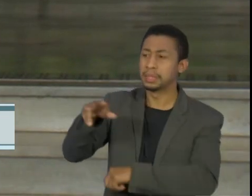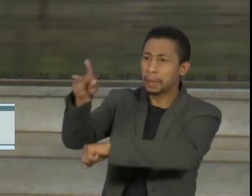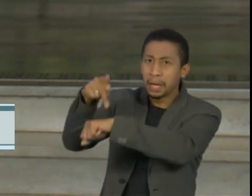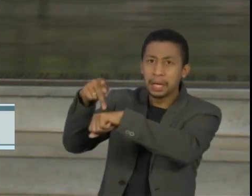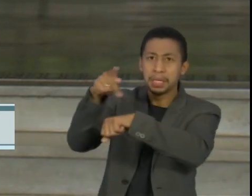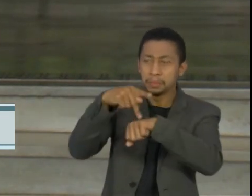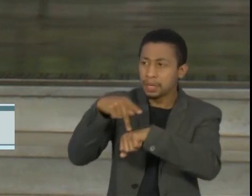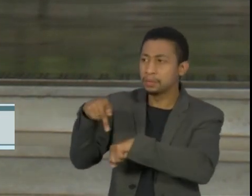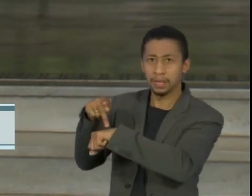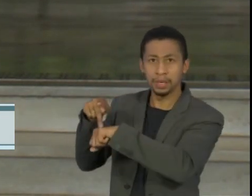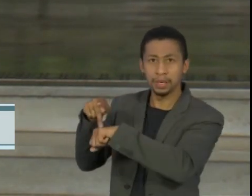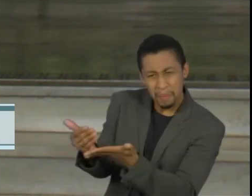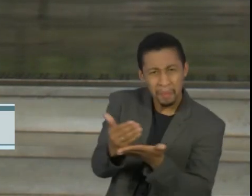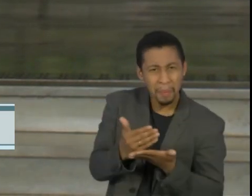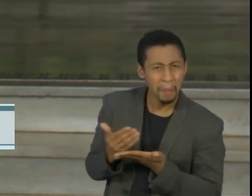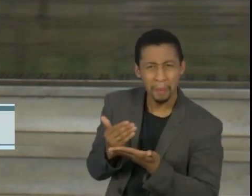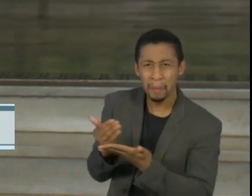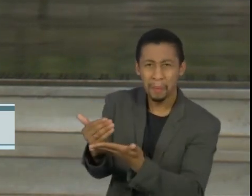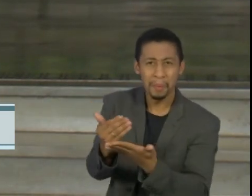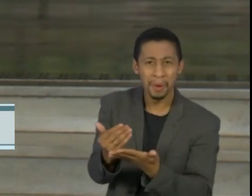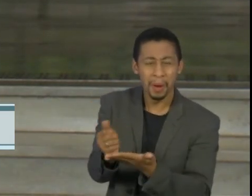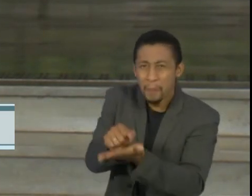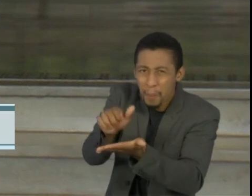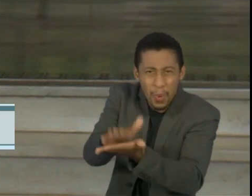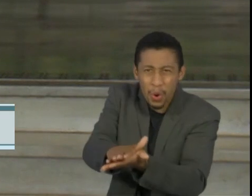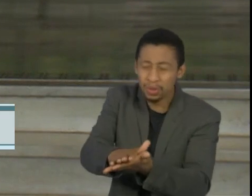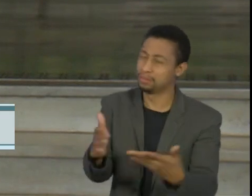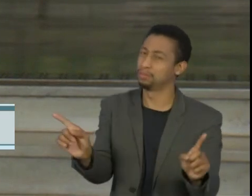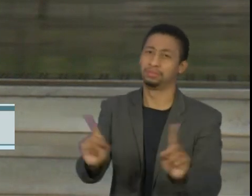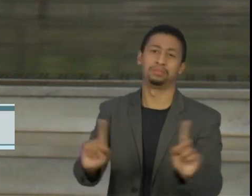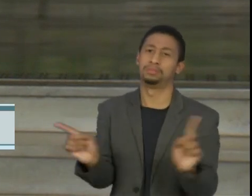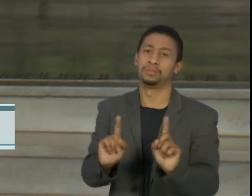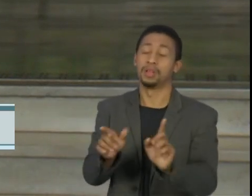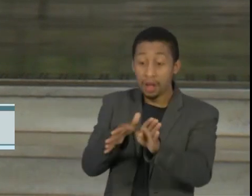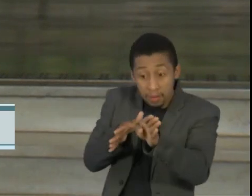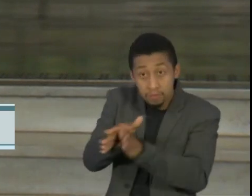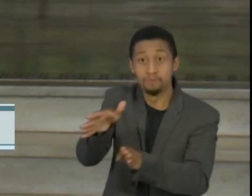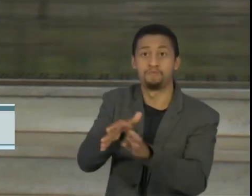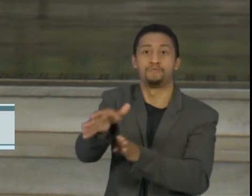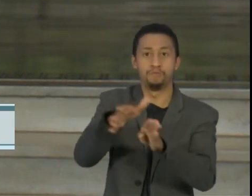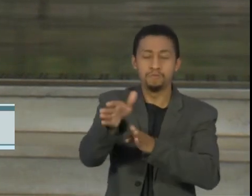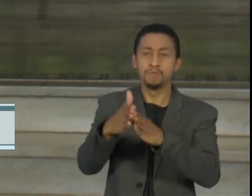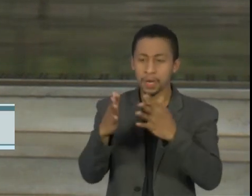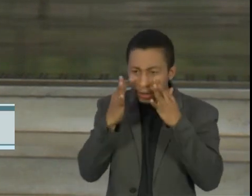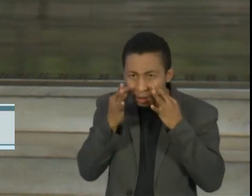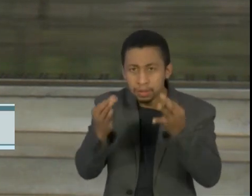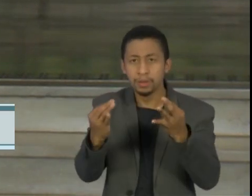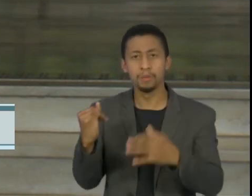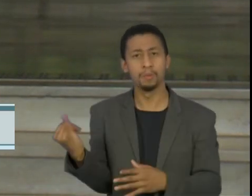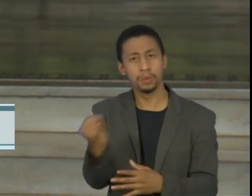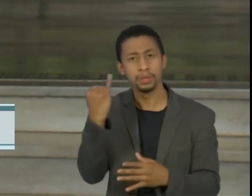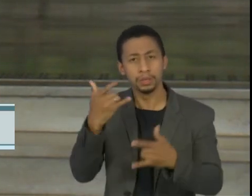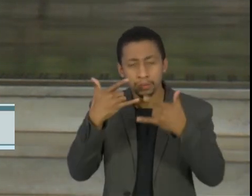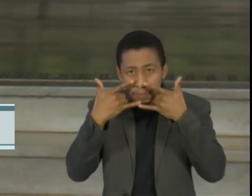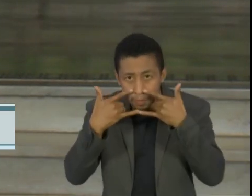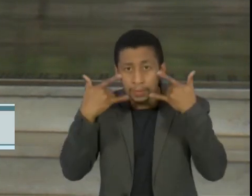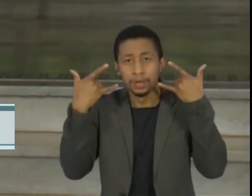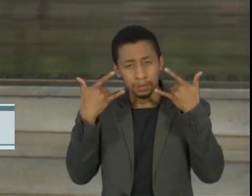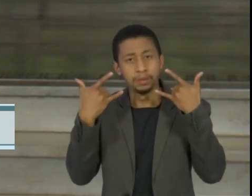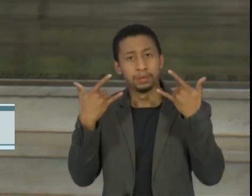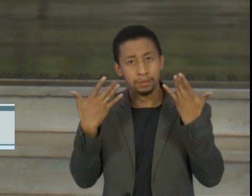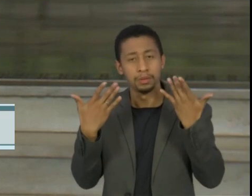não querem, como nós, disciplinar, orientar, alertar as pessoas para a importância do uso de máscaras